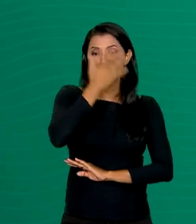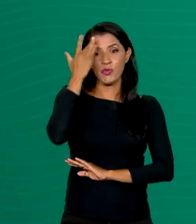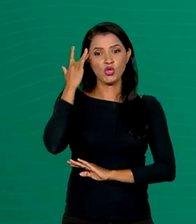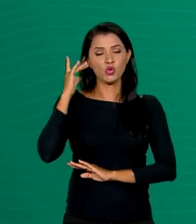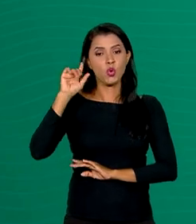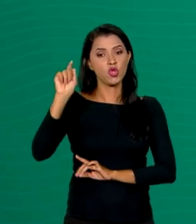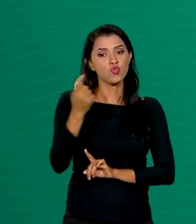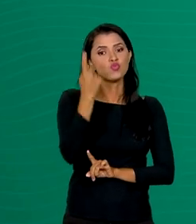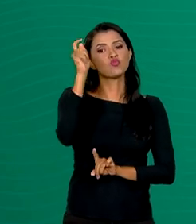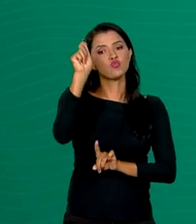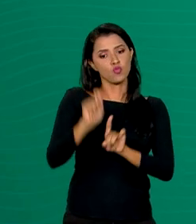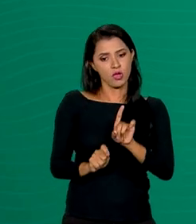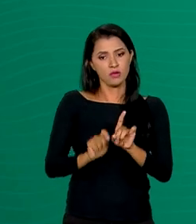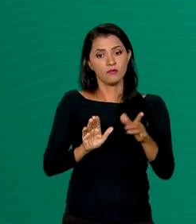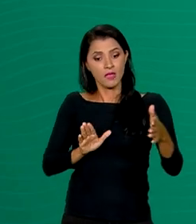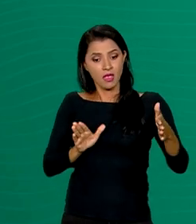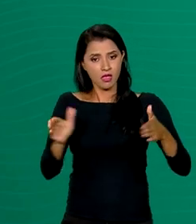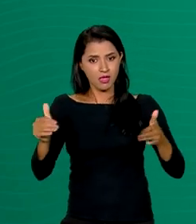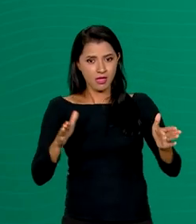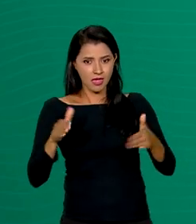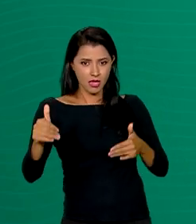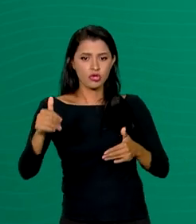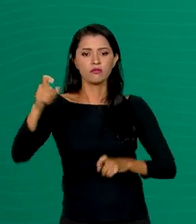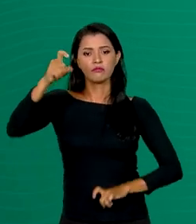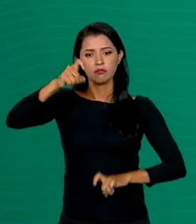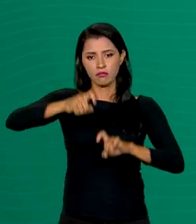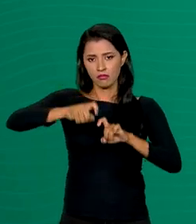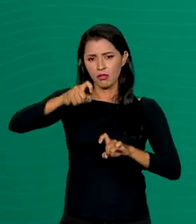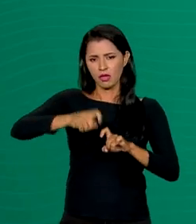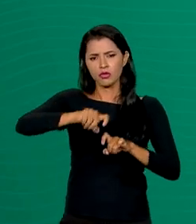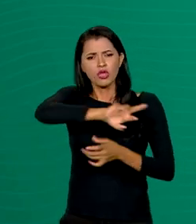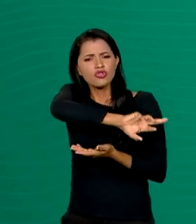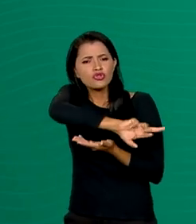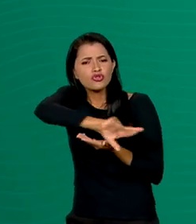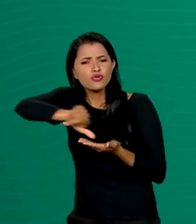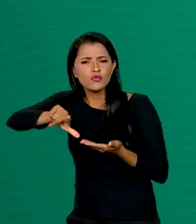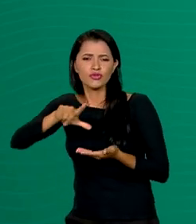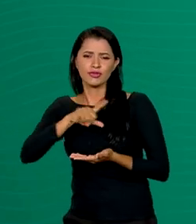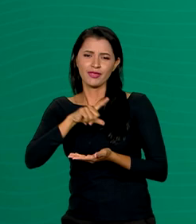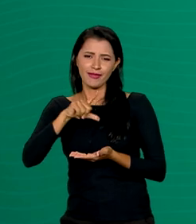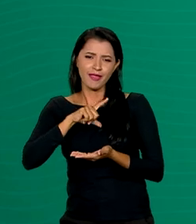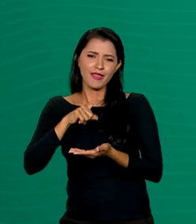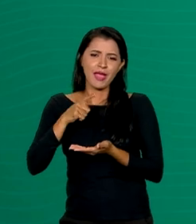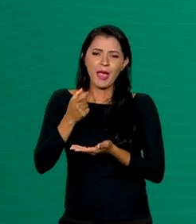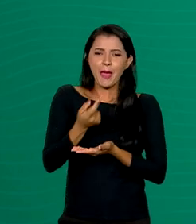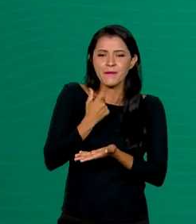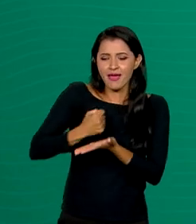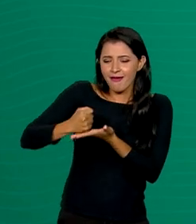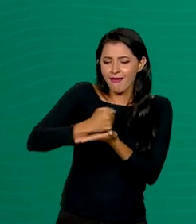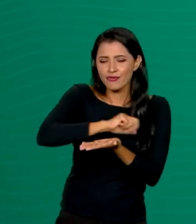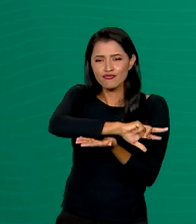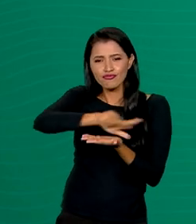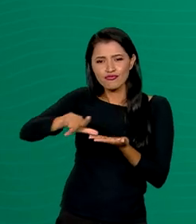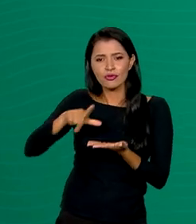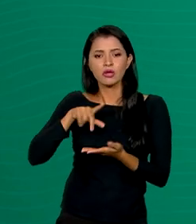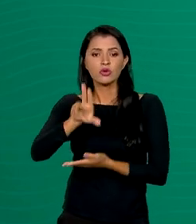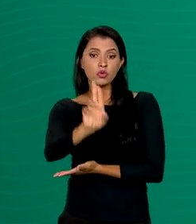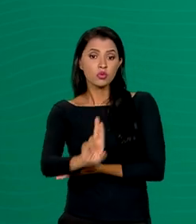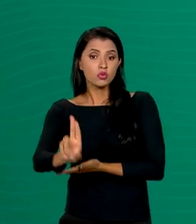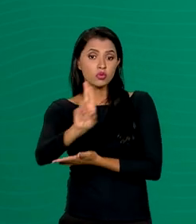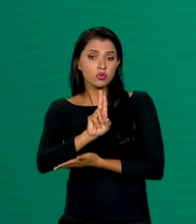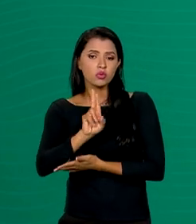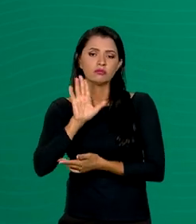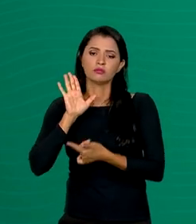um mês. E olha, esses kits médicos com diferentes aí, medicamentos, eles devem ser utilizados